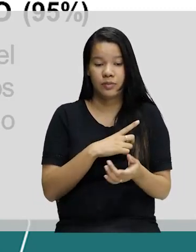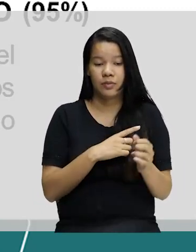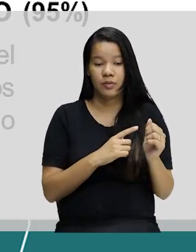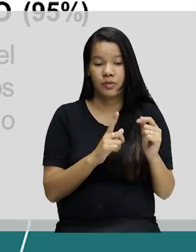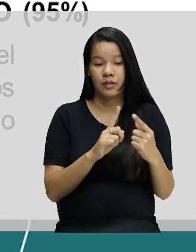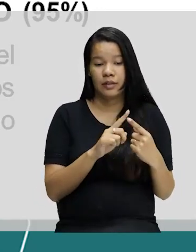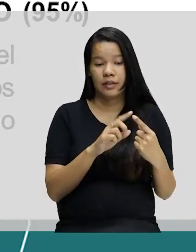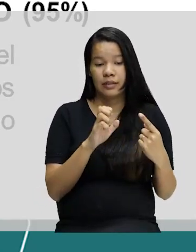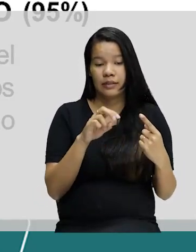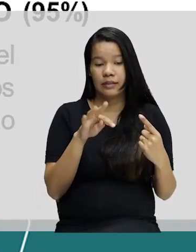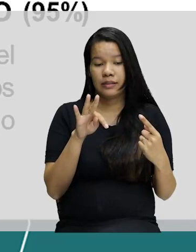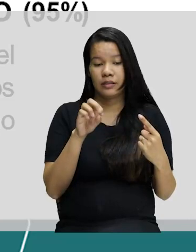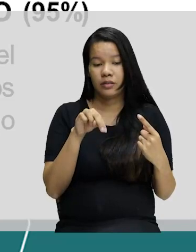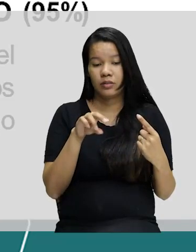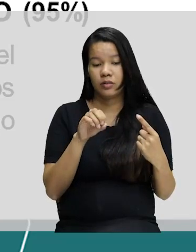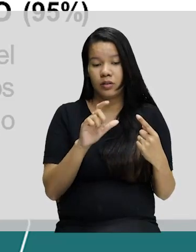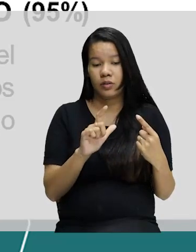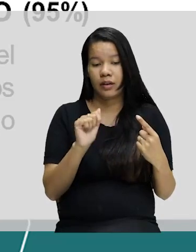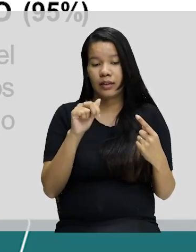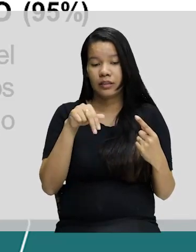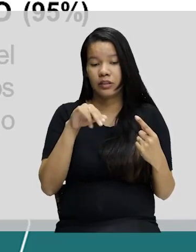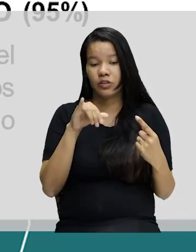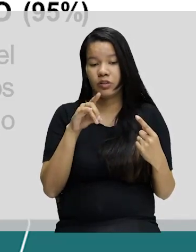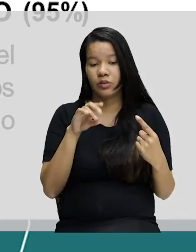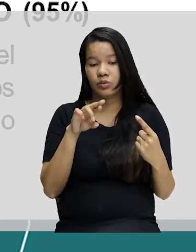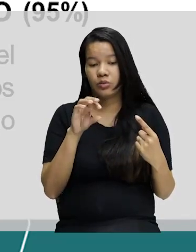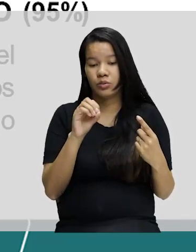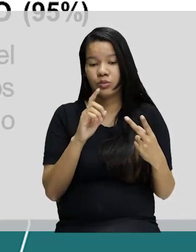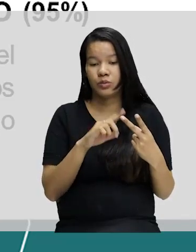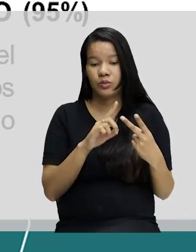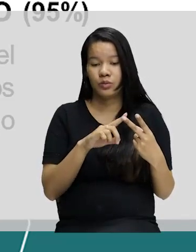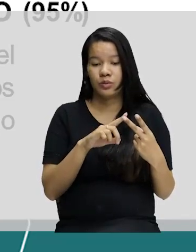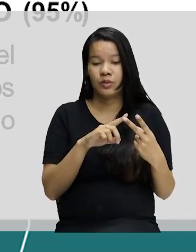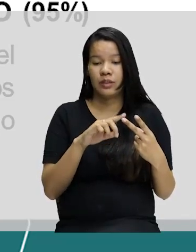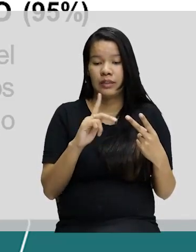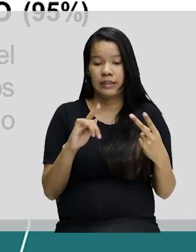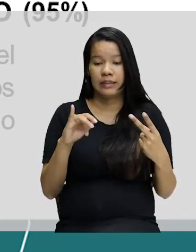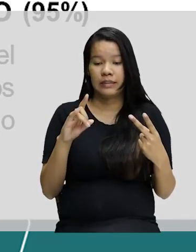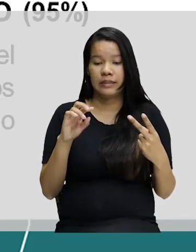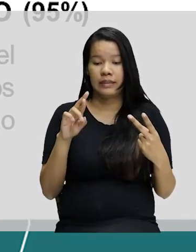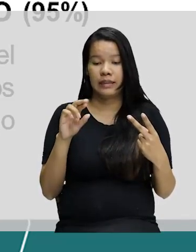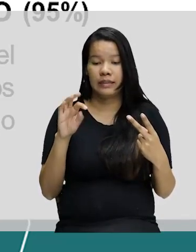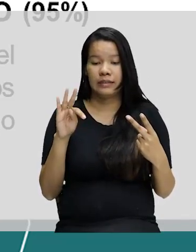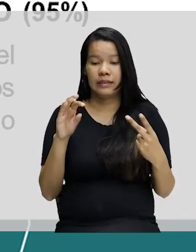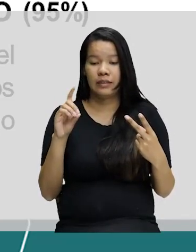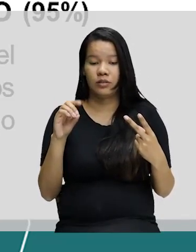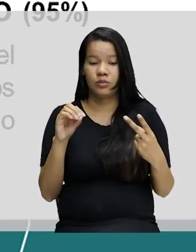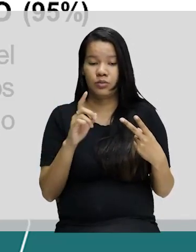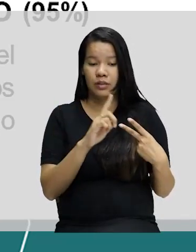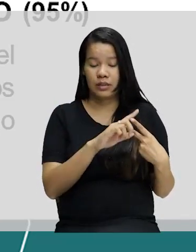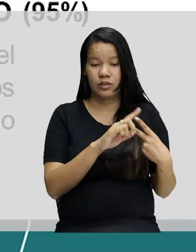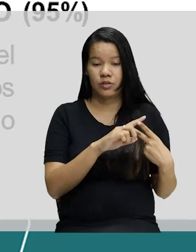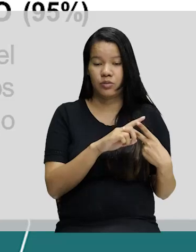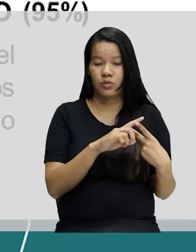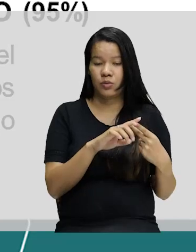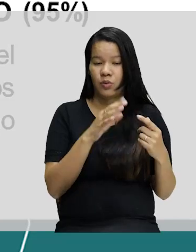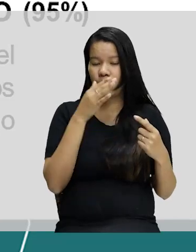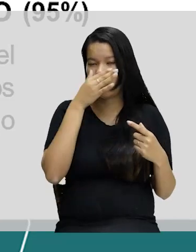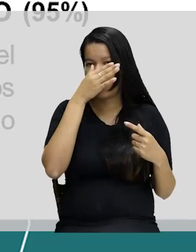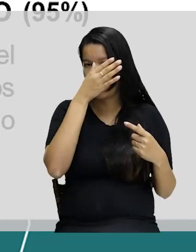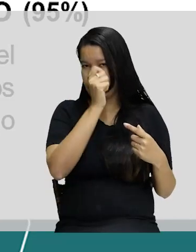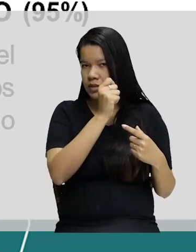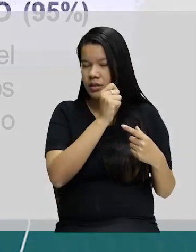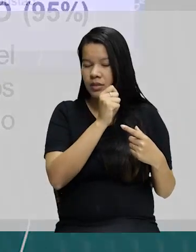anidro e o etanol hidratado. O anidro praticamente isento de água, né?